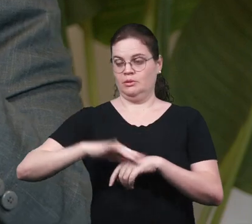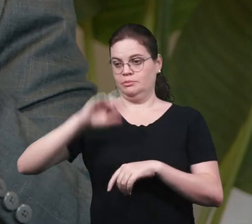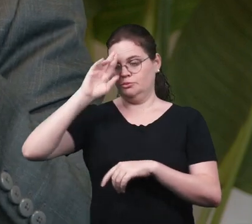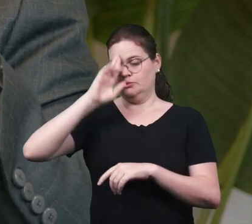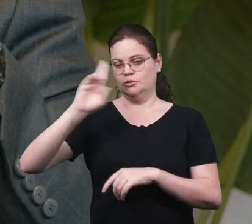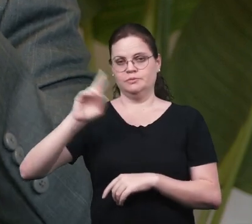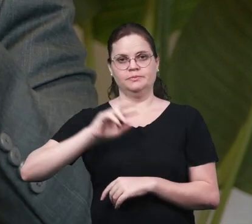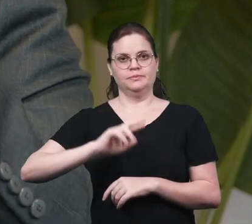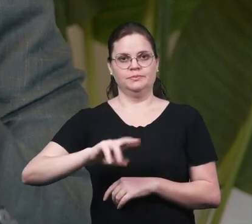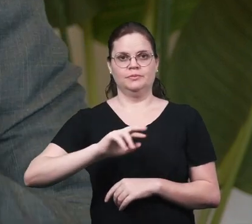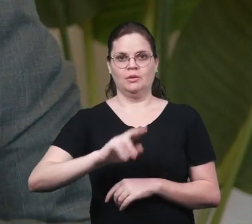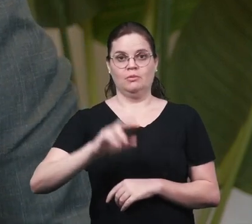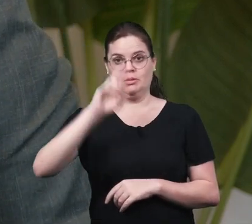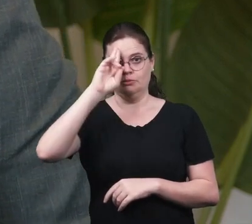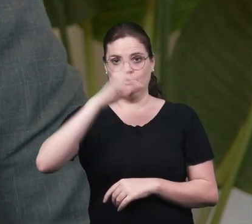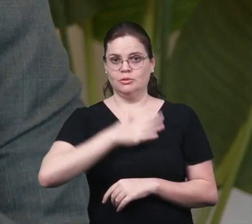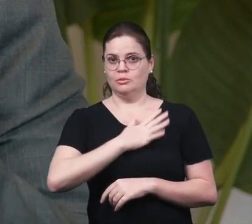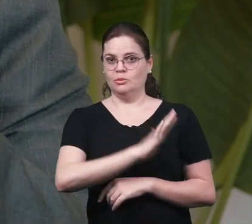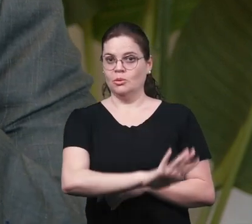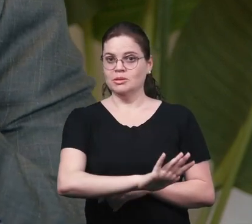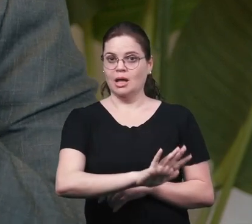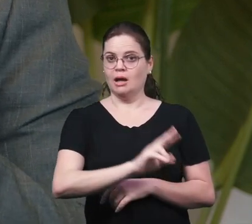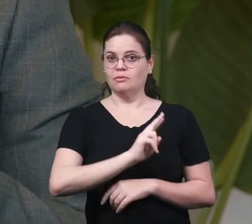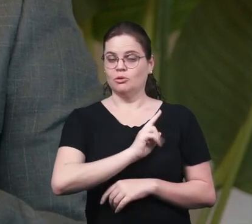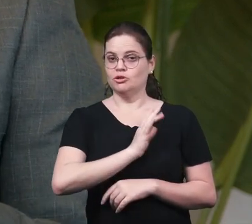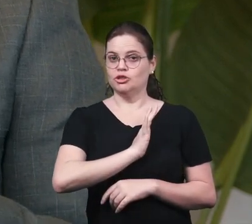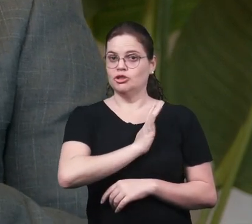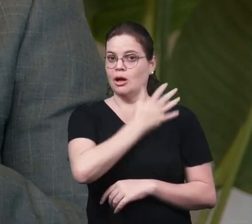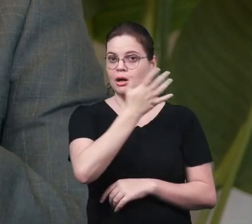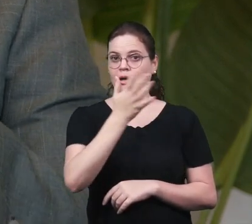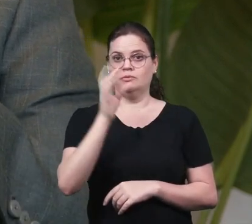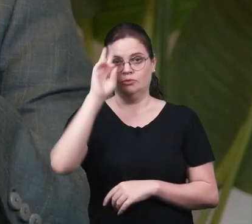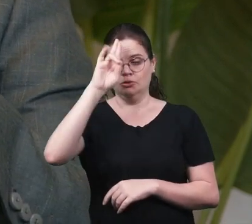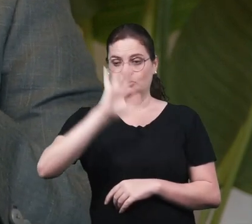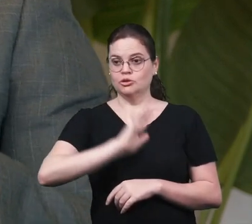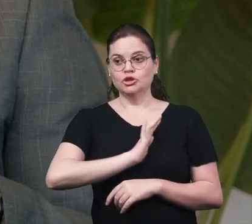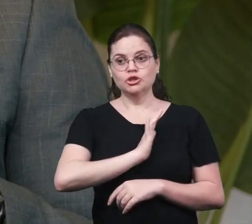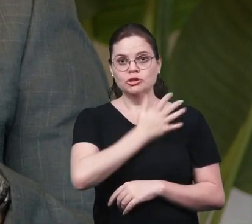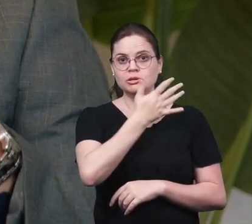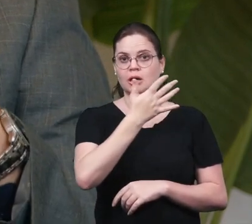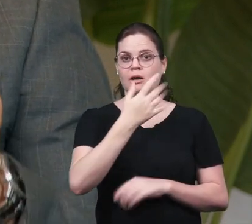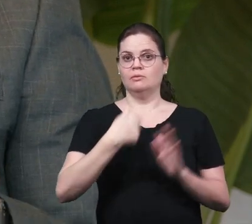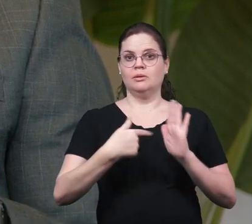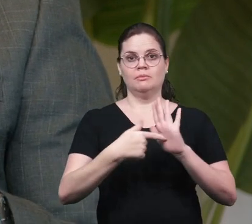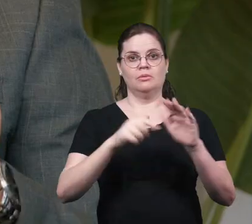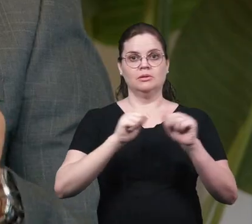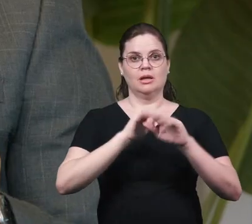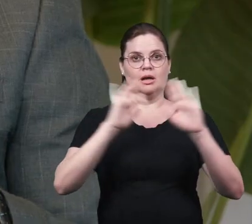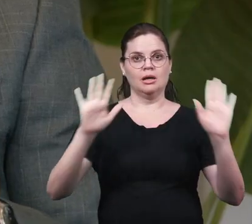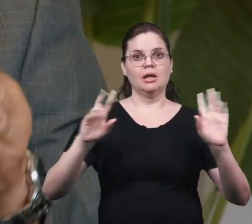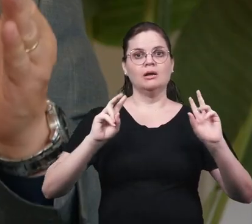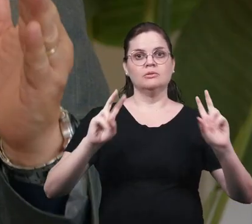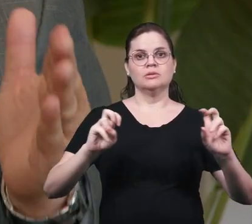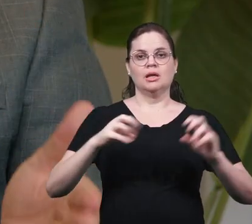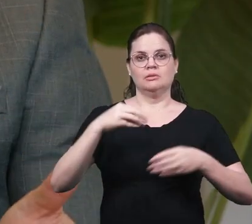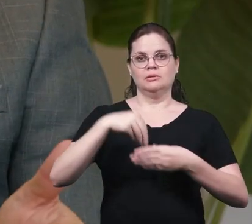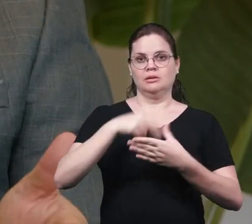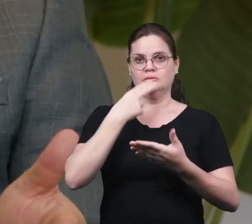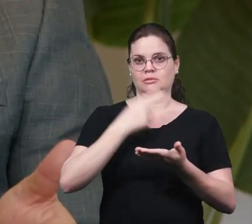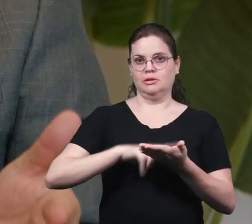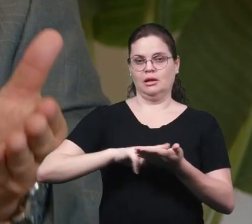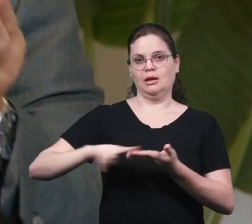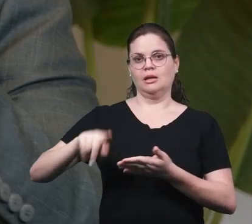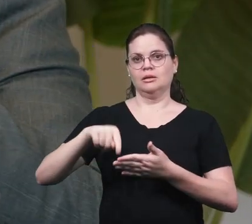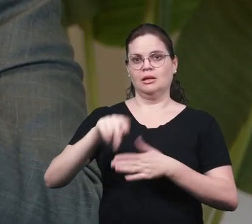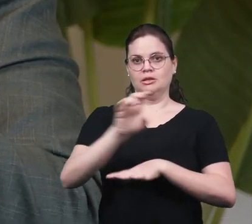Senhor, muito pelo contrário, aborrecia o Senhor, e o Senhor deixa claro isso na carta à igreja de Éfeso